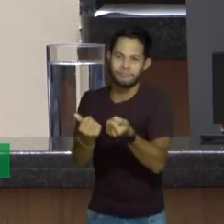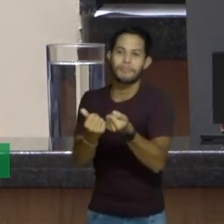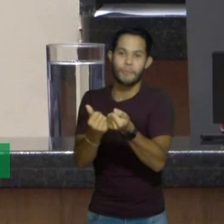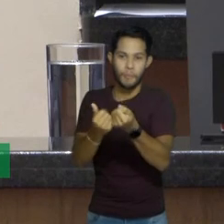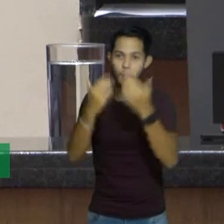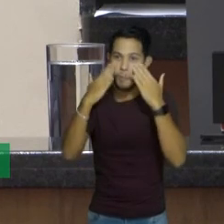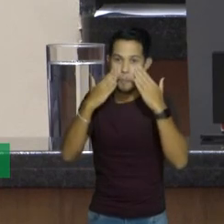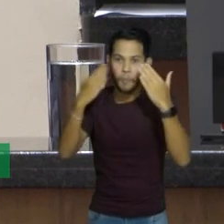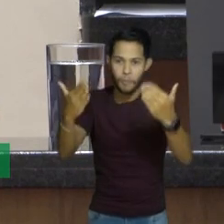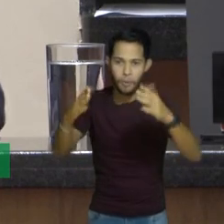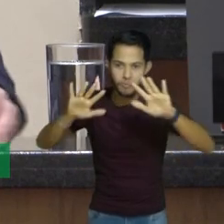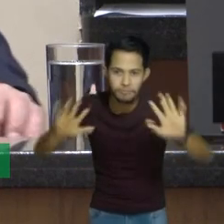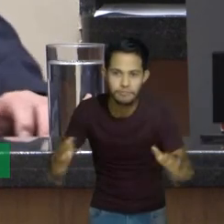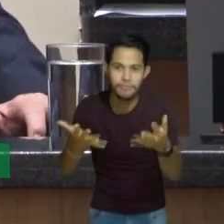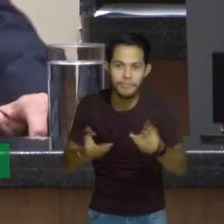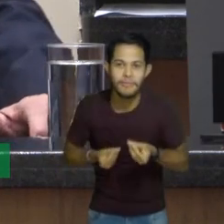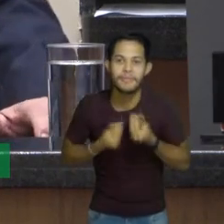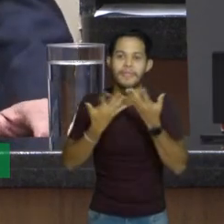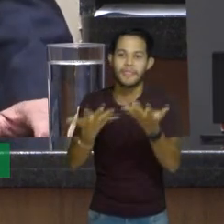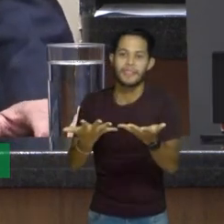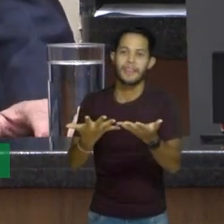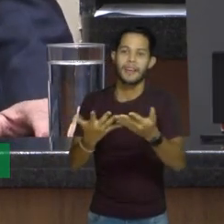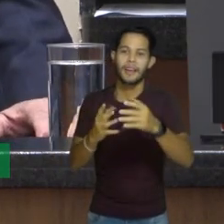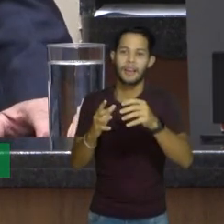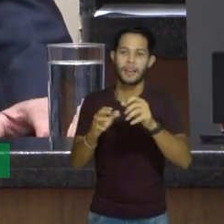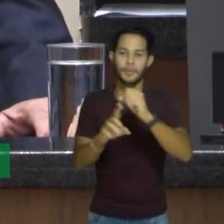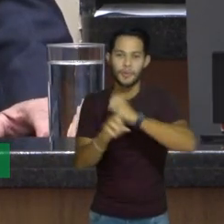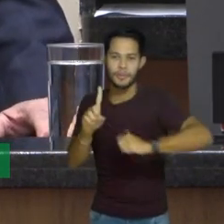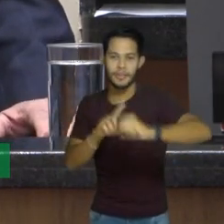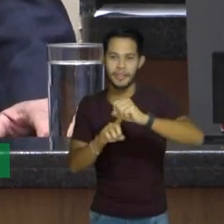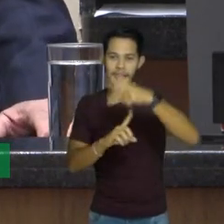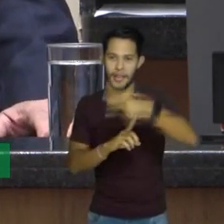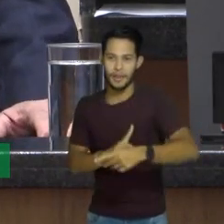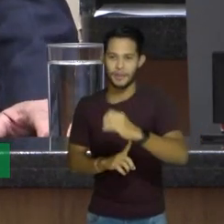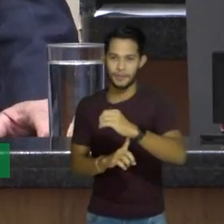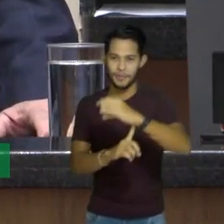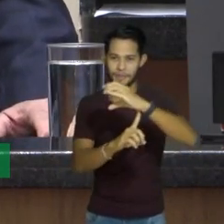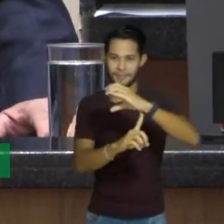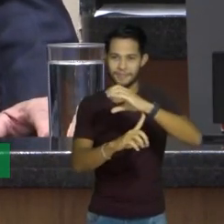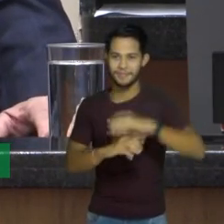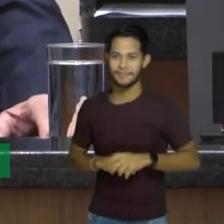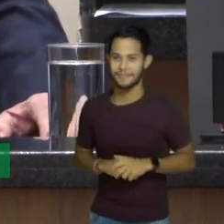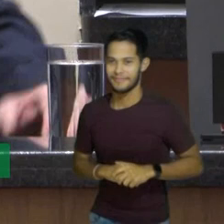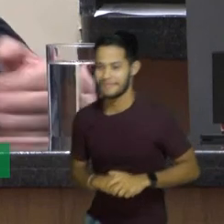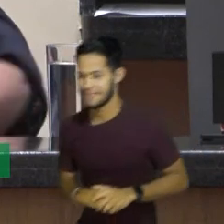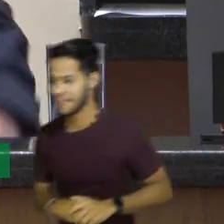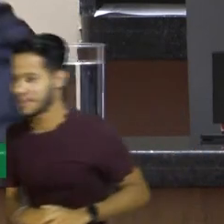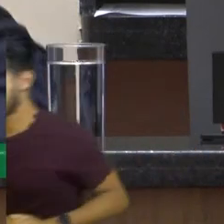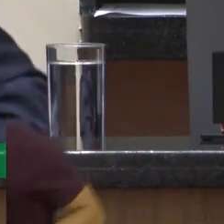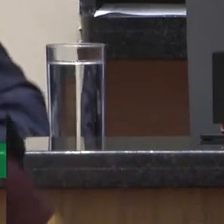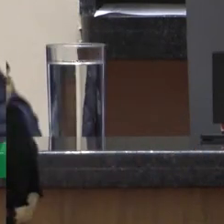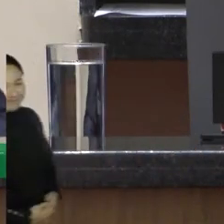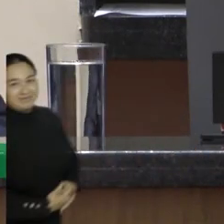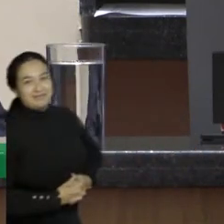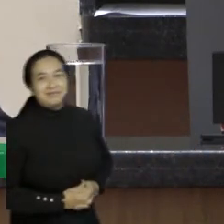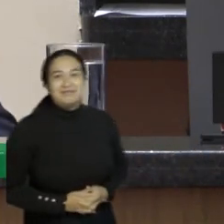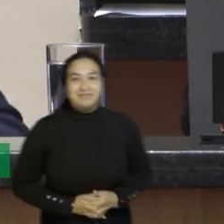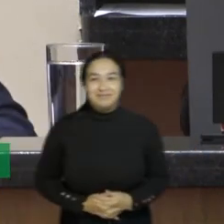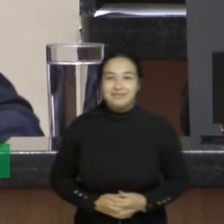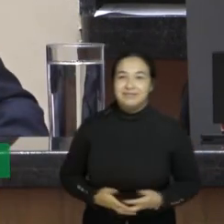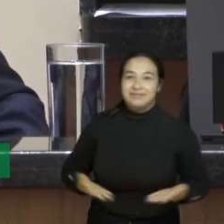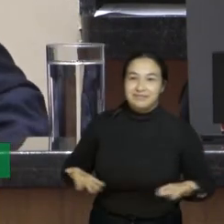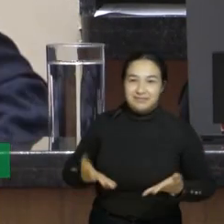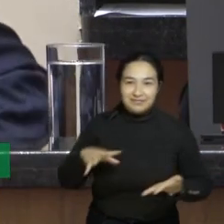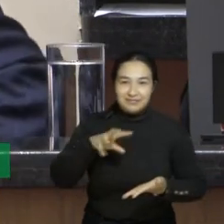sociedade catarinense. Inscrito em breves comunicações e fará uso da palavra, deputado